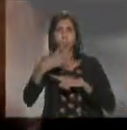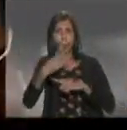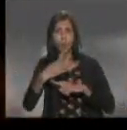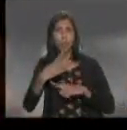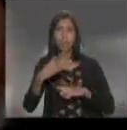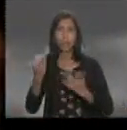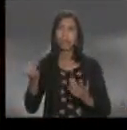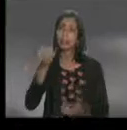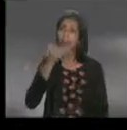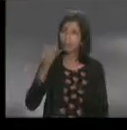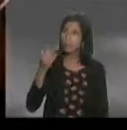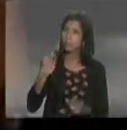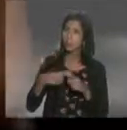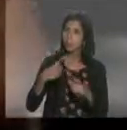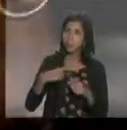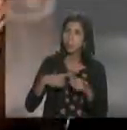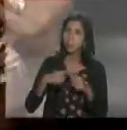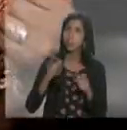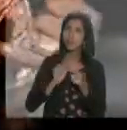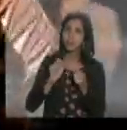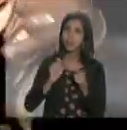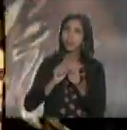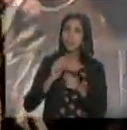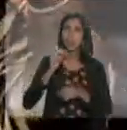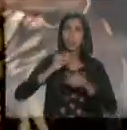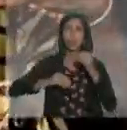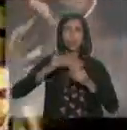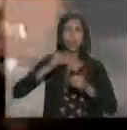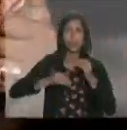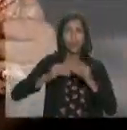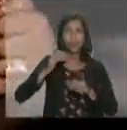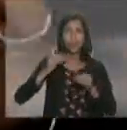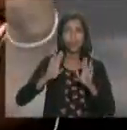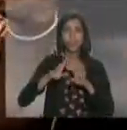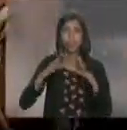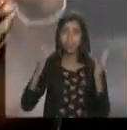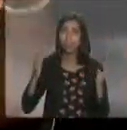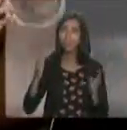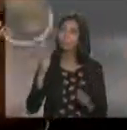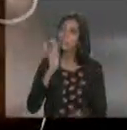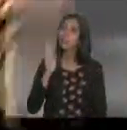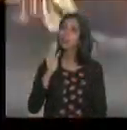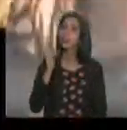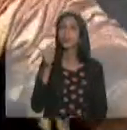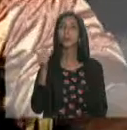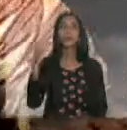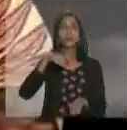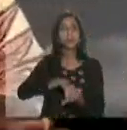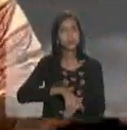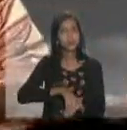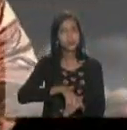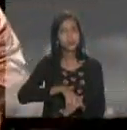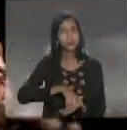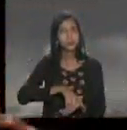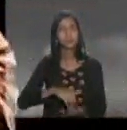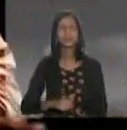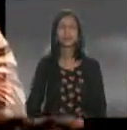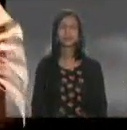já sei, estão ligando para mim porque eu vou fazer a abertura da novela das 9, né? Então, bacana, tá? Pá, desliguei o